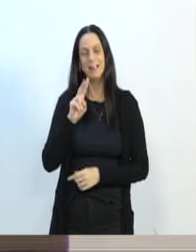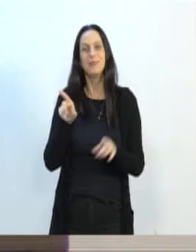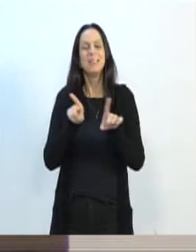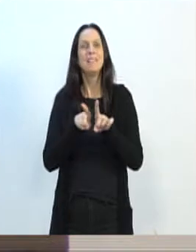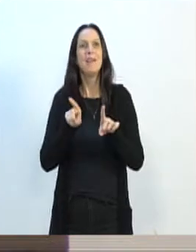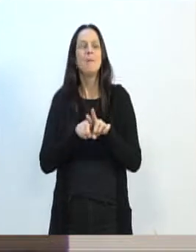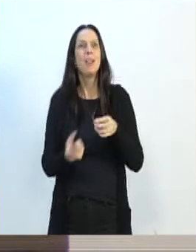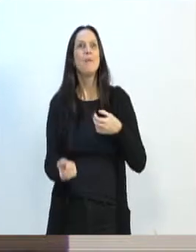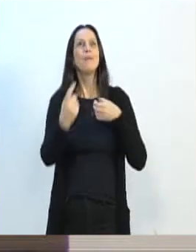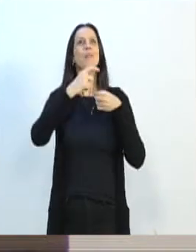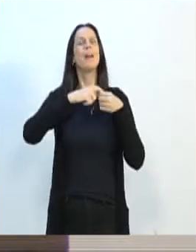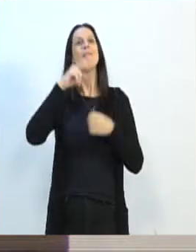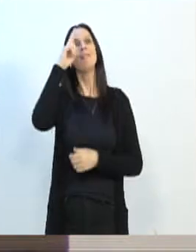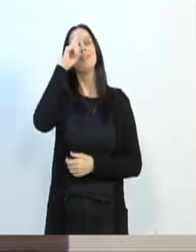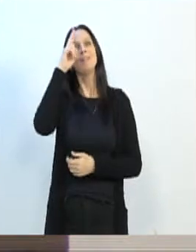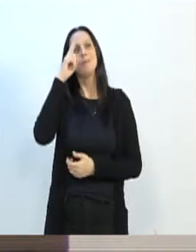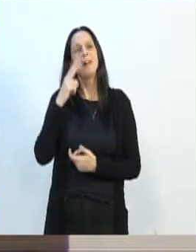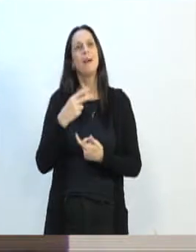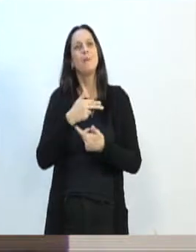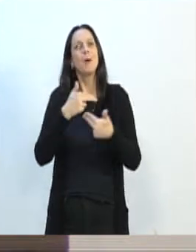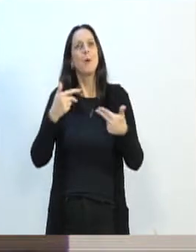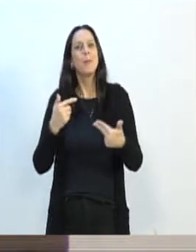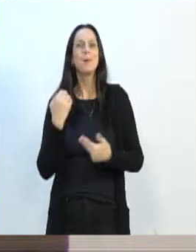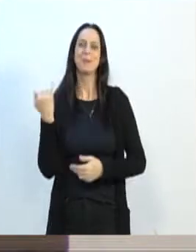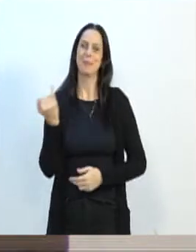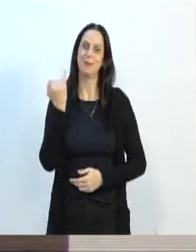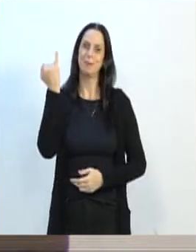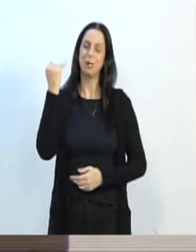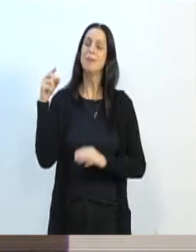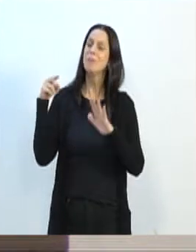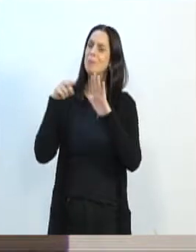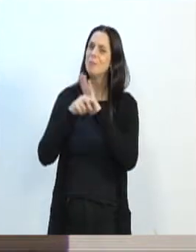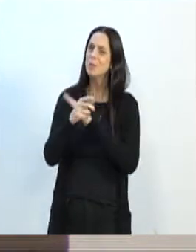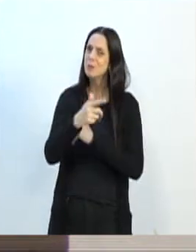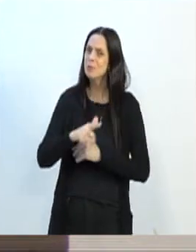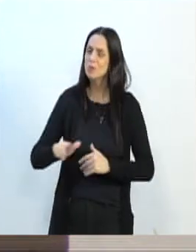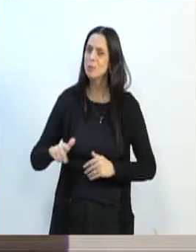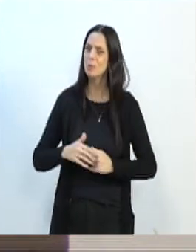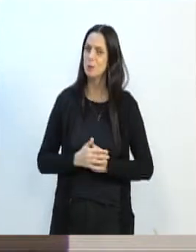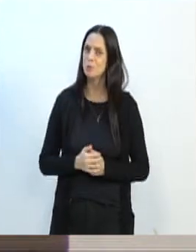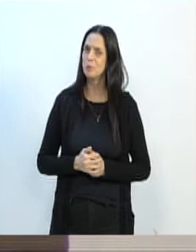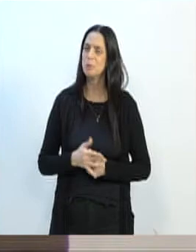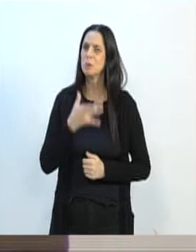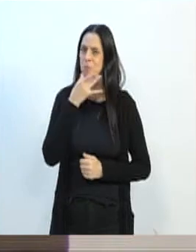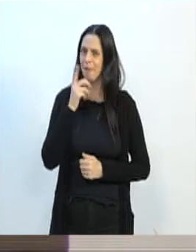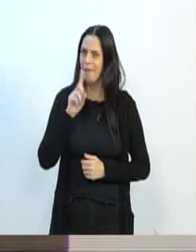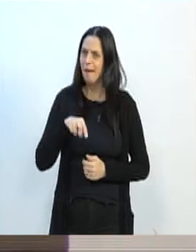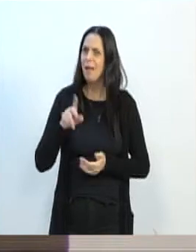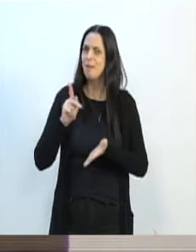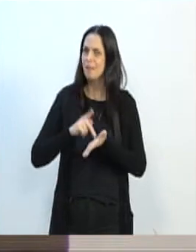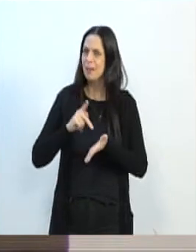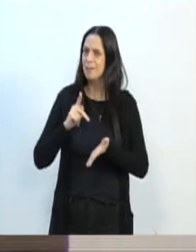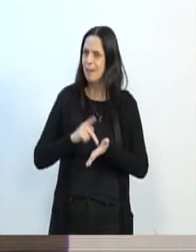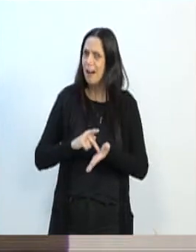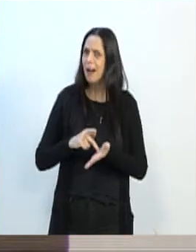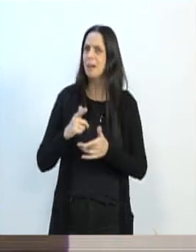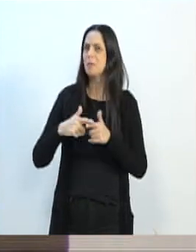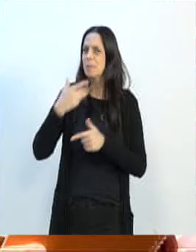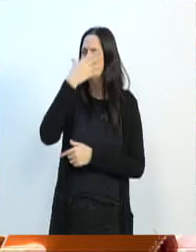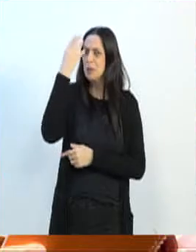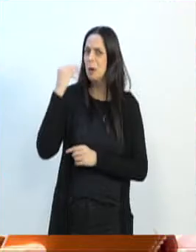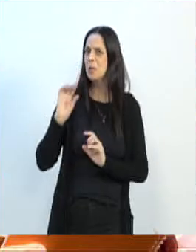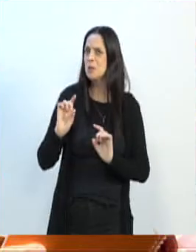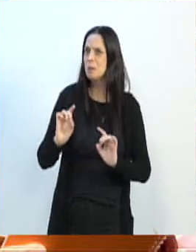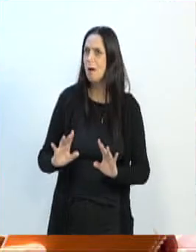que foram importantes para ela. Pergunto novamente, isso é lapso de memória? Na retomada